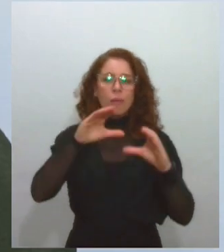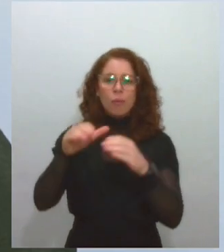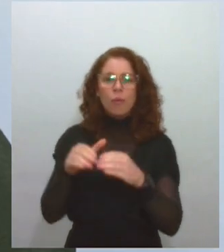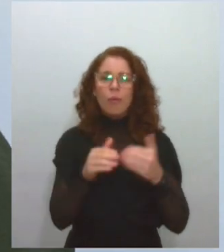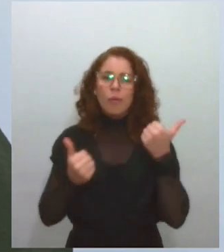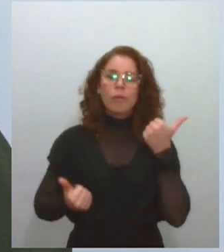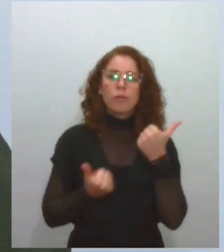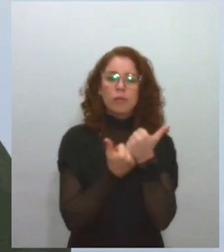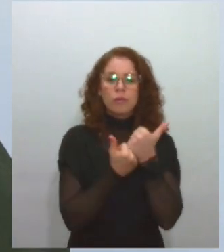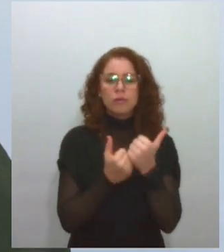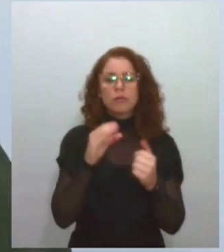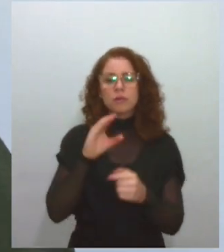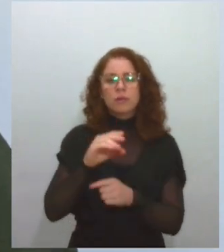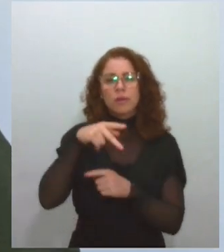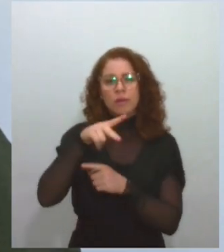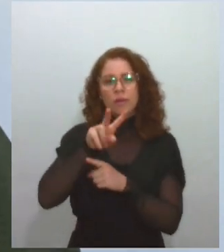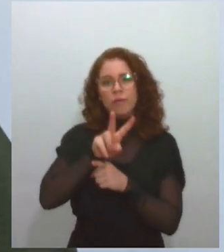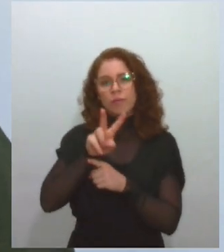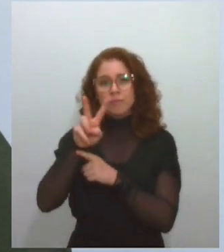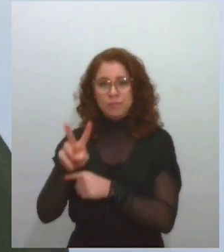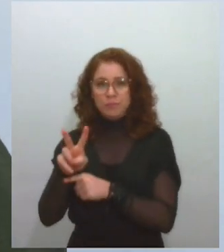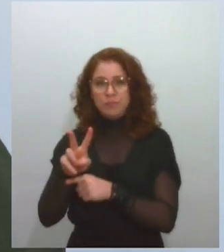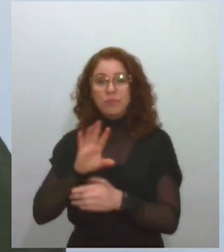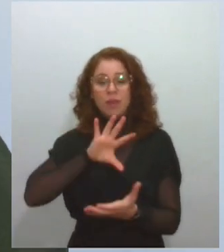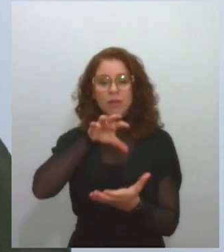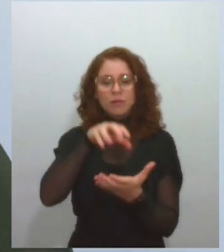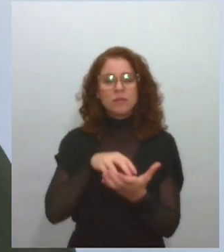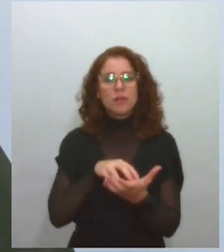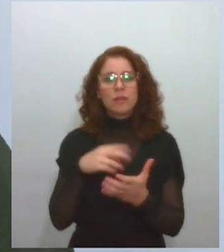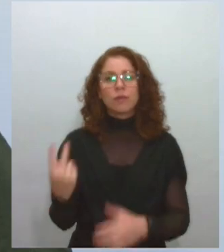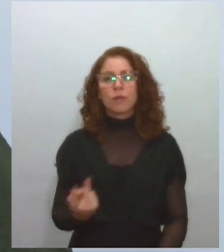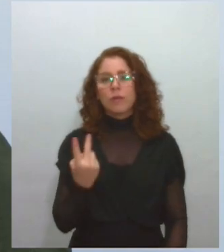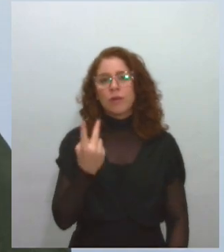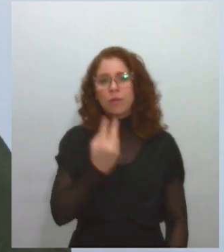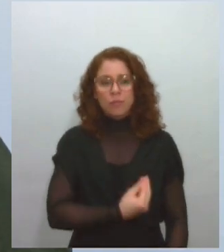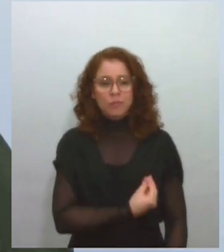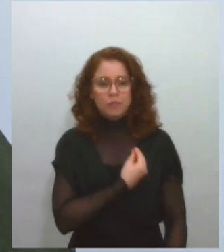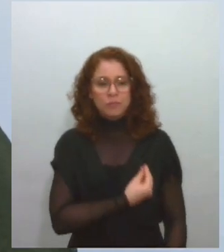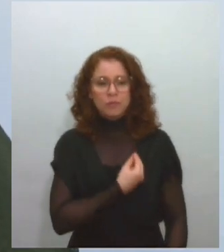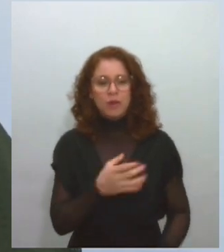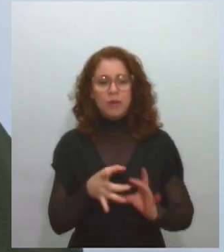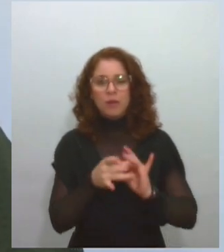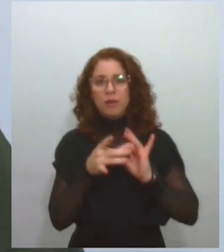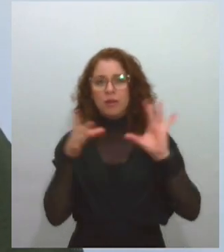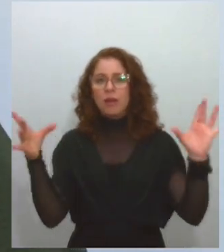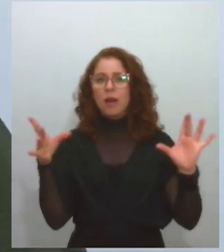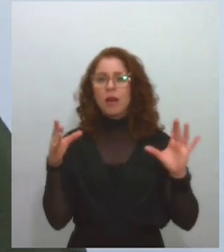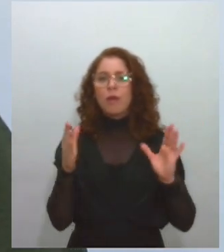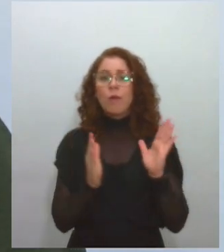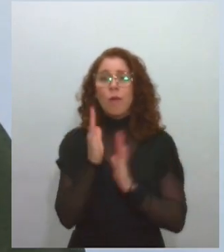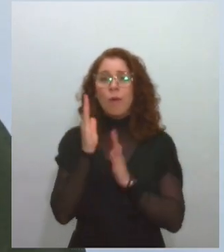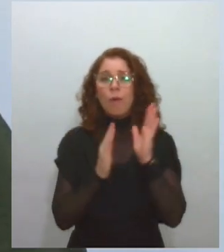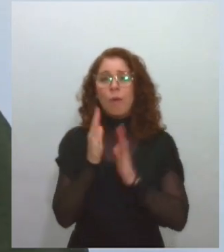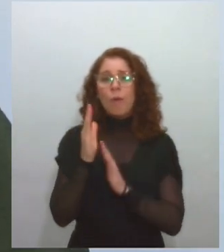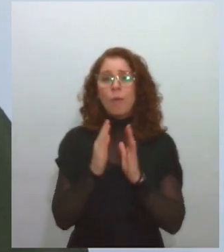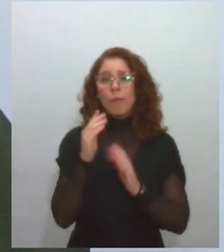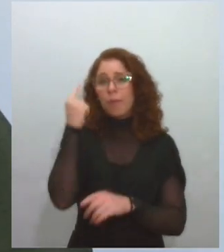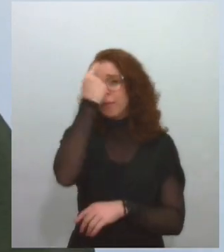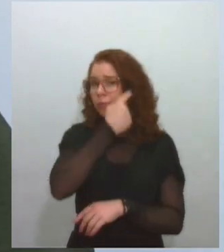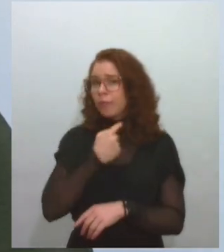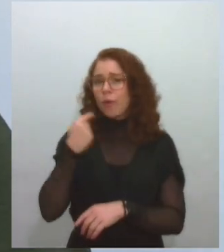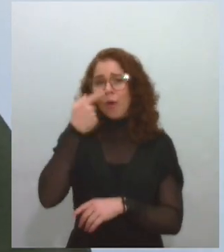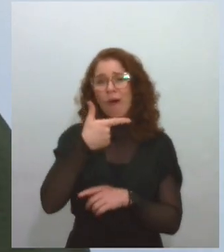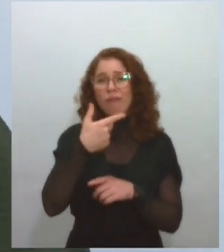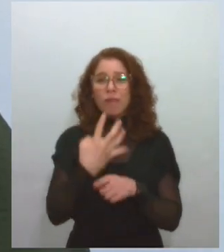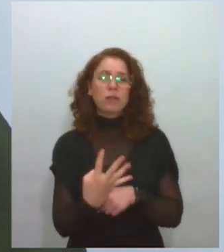o Centro de Valorização à Vida, né? Que está aberto aí, com 24 horas, para que as pessoas que estiverem em sofrimento